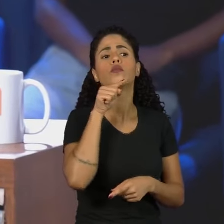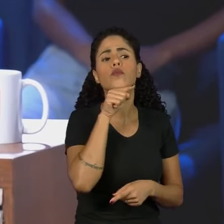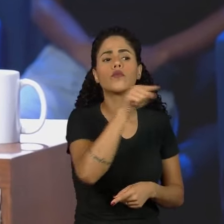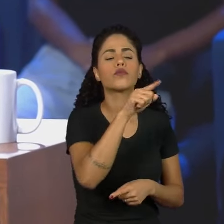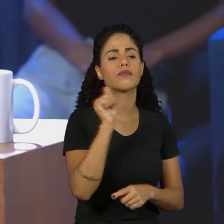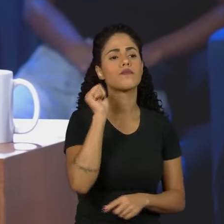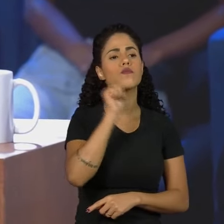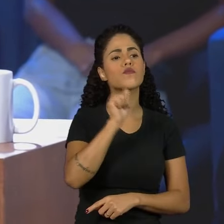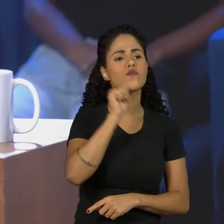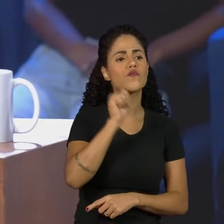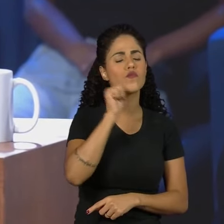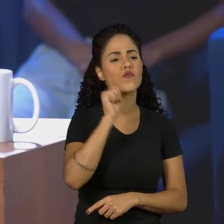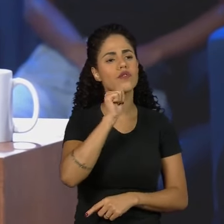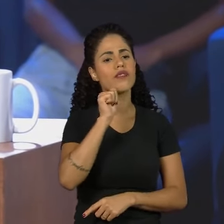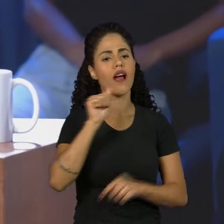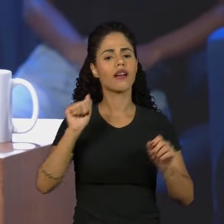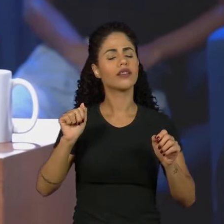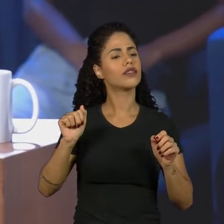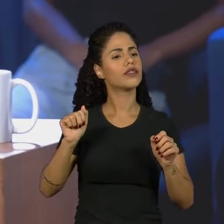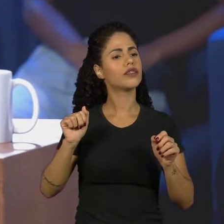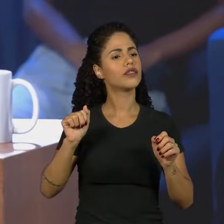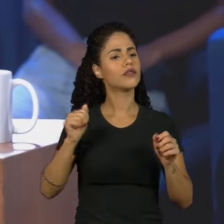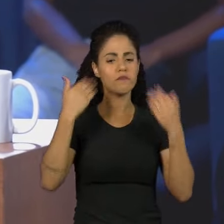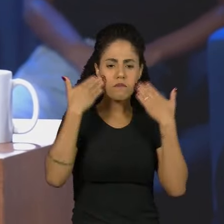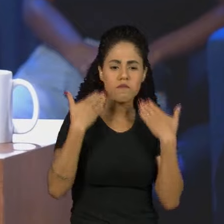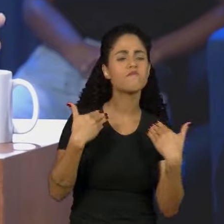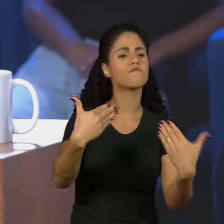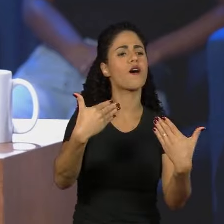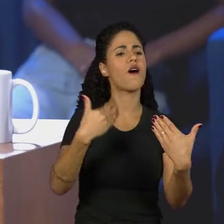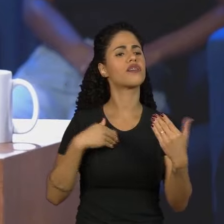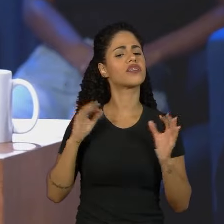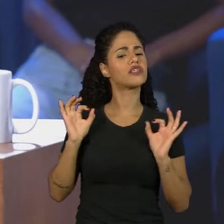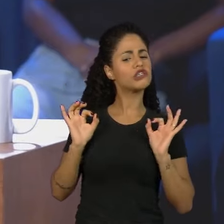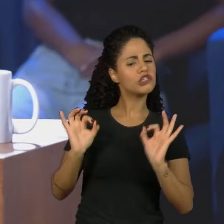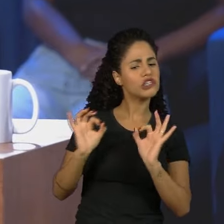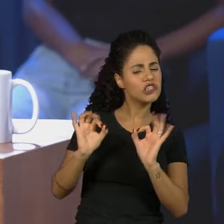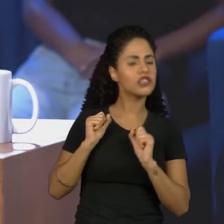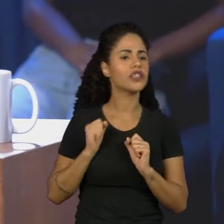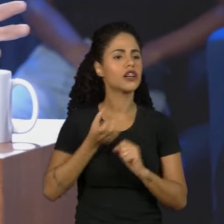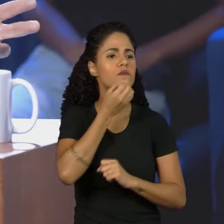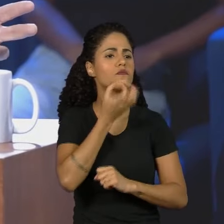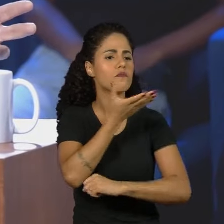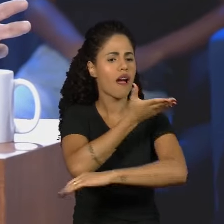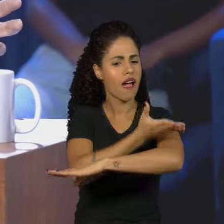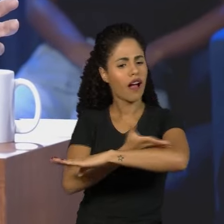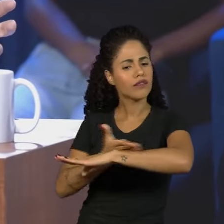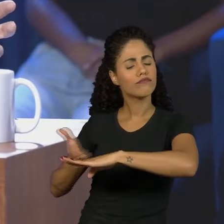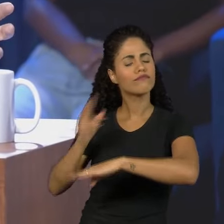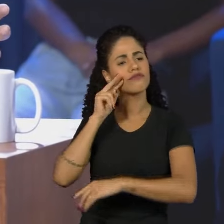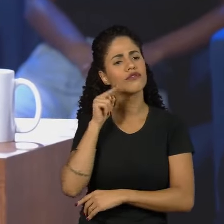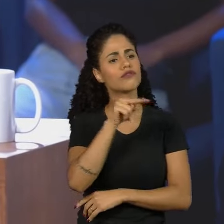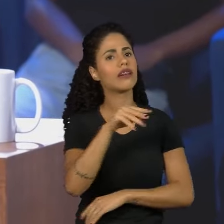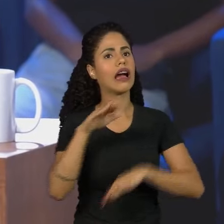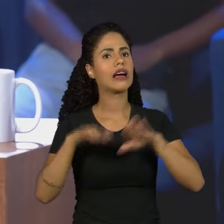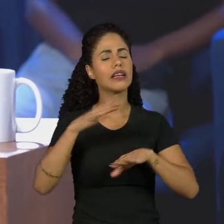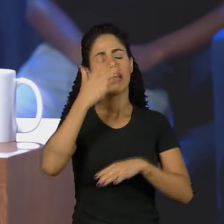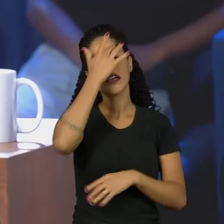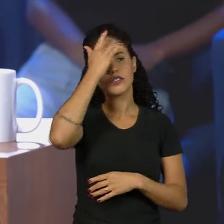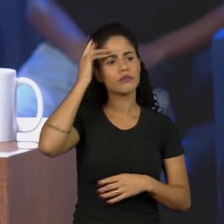você é uma mulher que transpira elegância, bom senso, comedimento. E às vezes a gente vê assim, as pessoas um